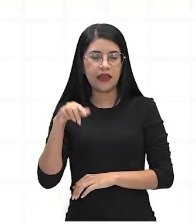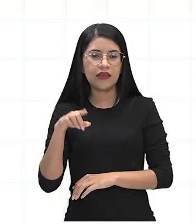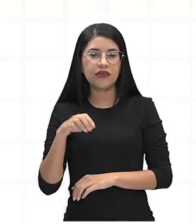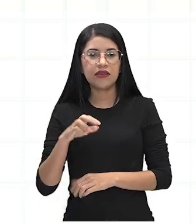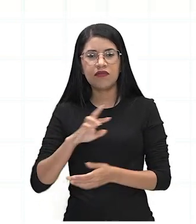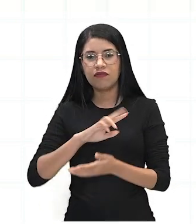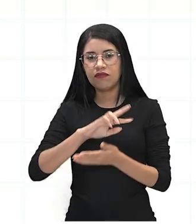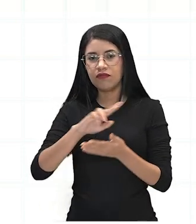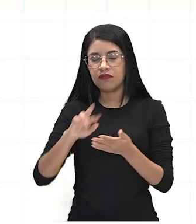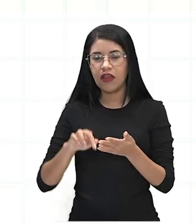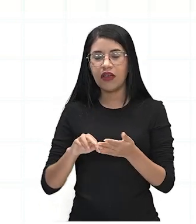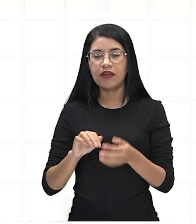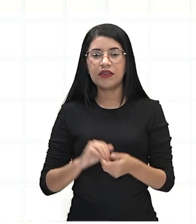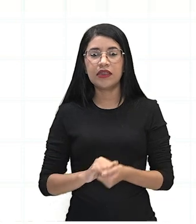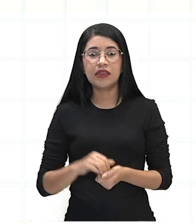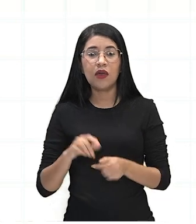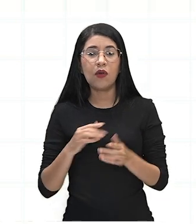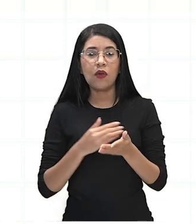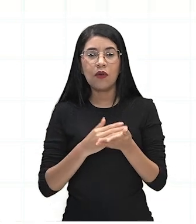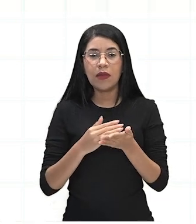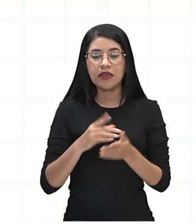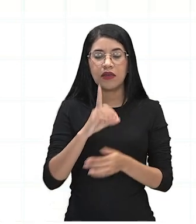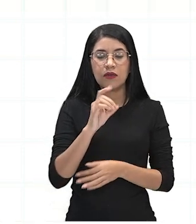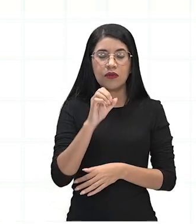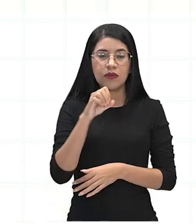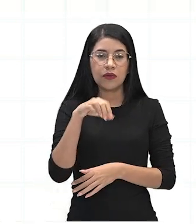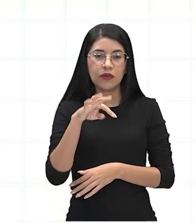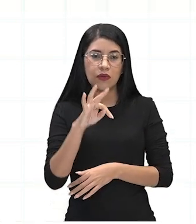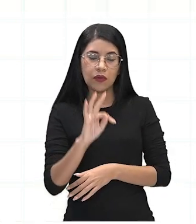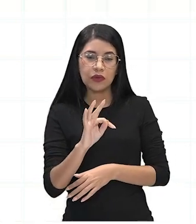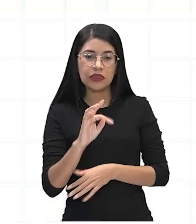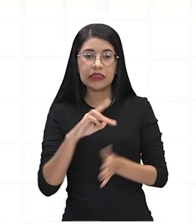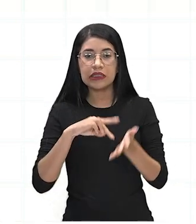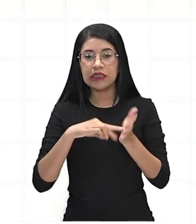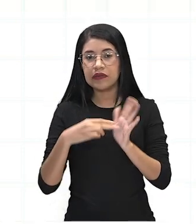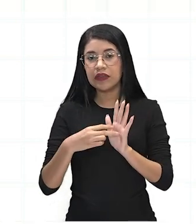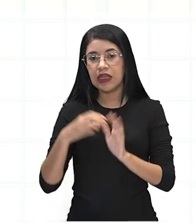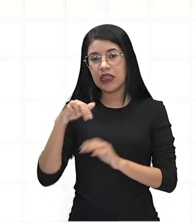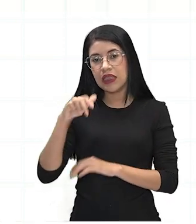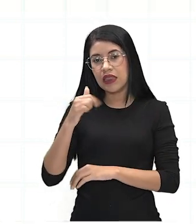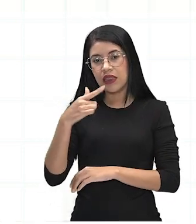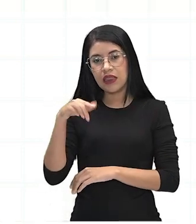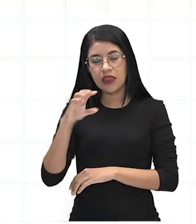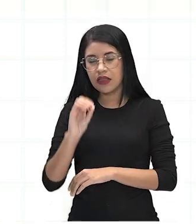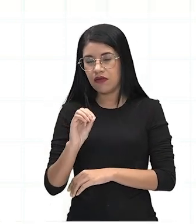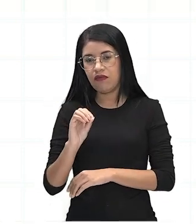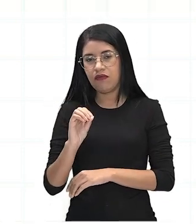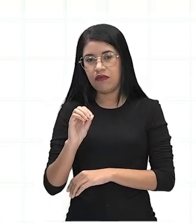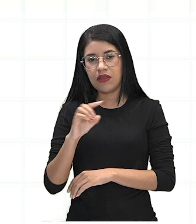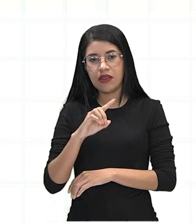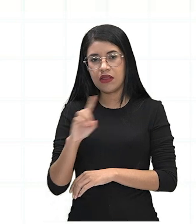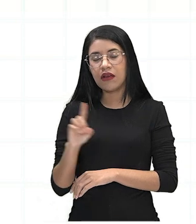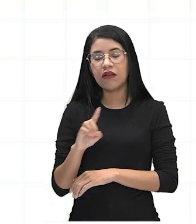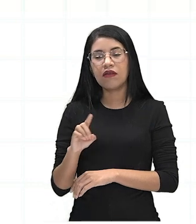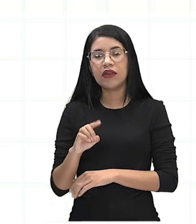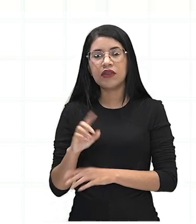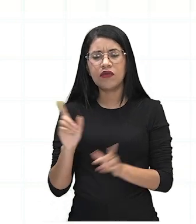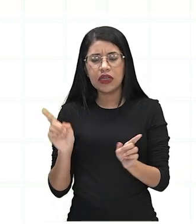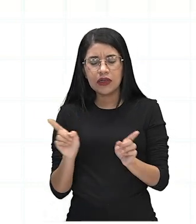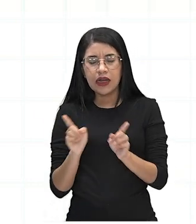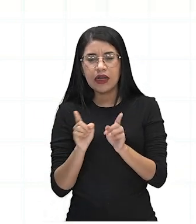Esse don't que vem no início quer dizer não, tá? O don't, ele foi abreviado, tá, gente? Ele